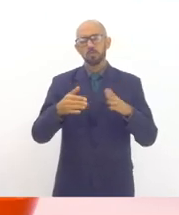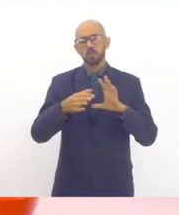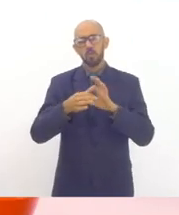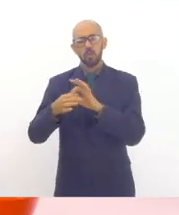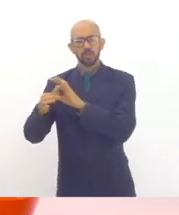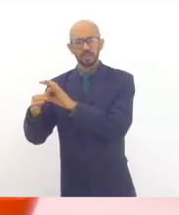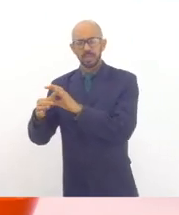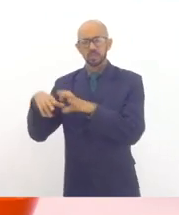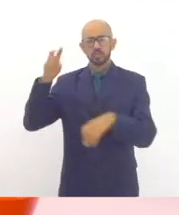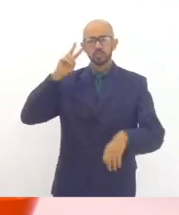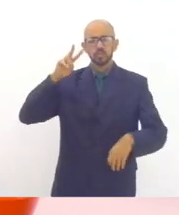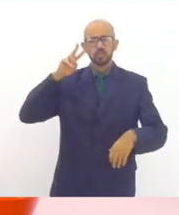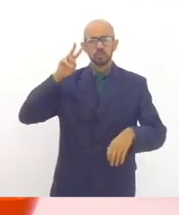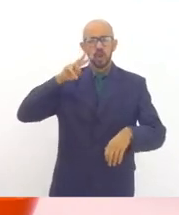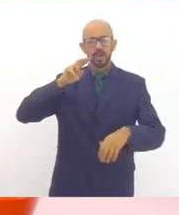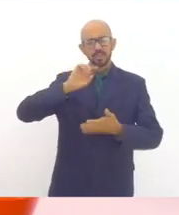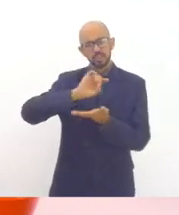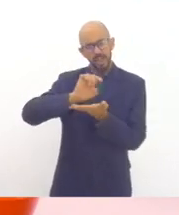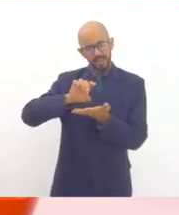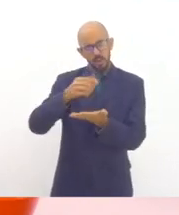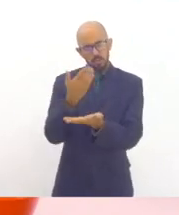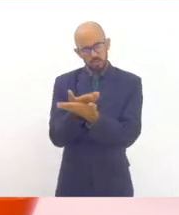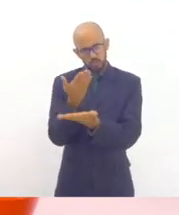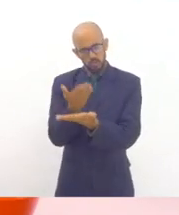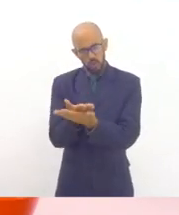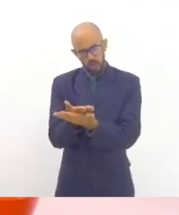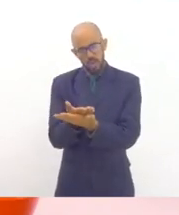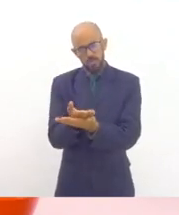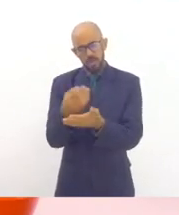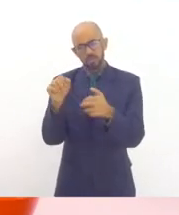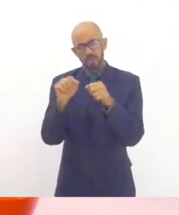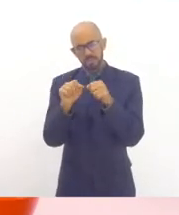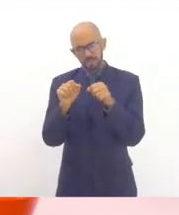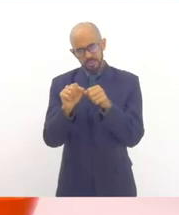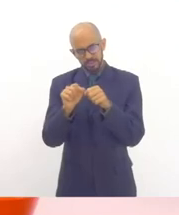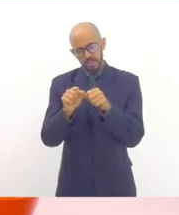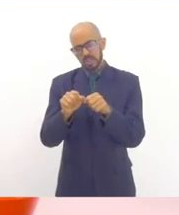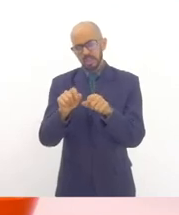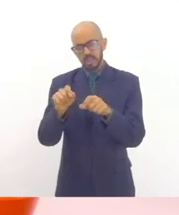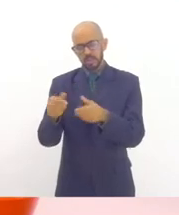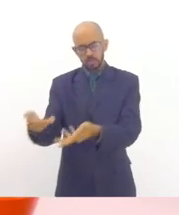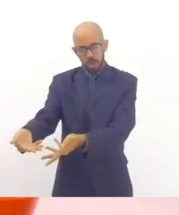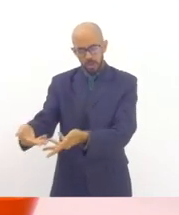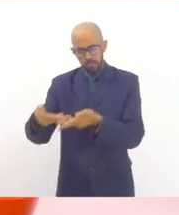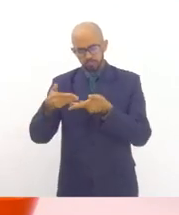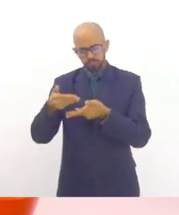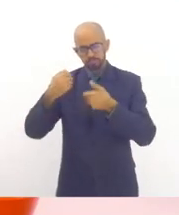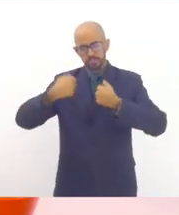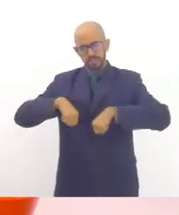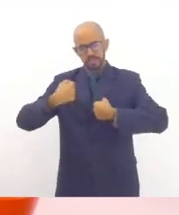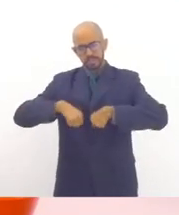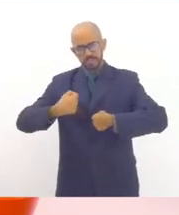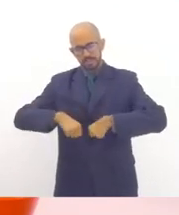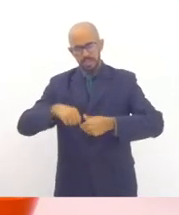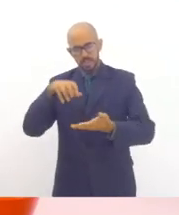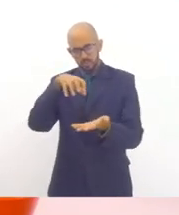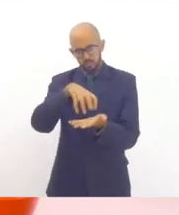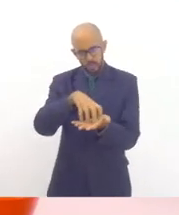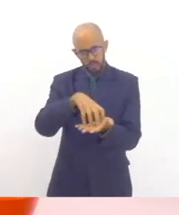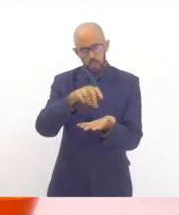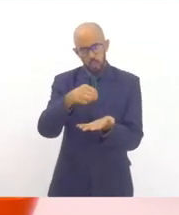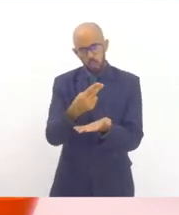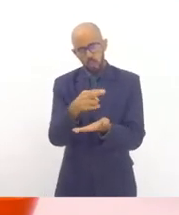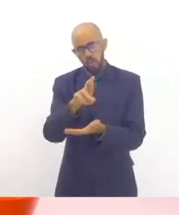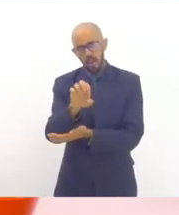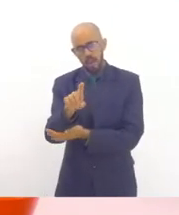de cada comunidade escolar, de modo a atender necessidades educacionais da unidade e/ou rede